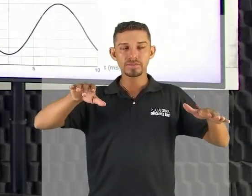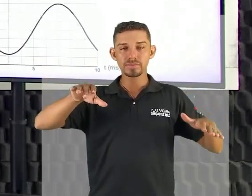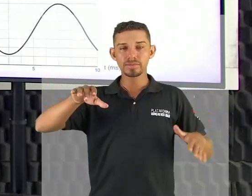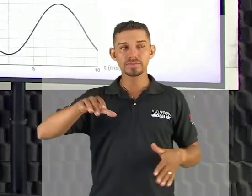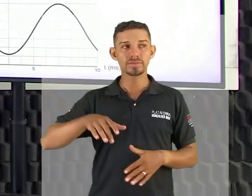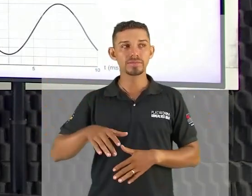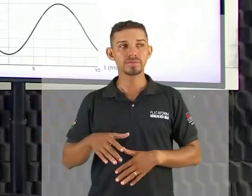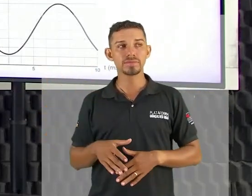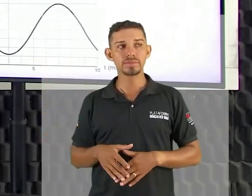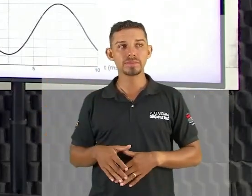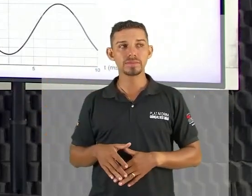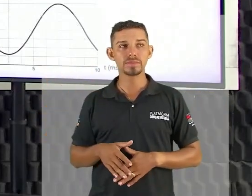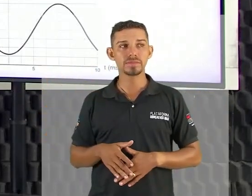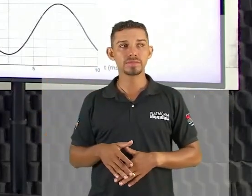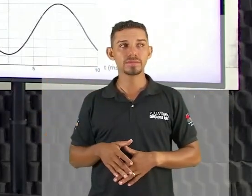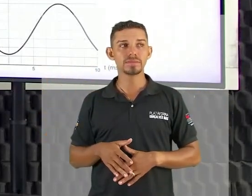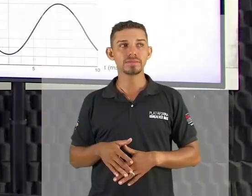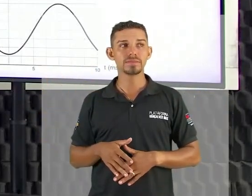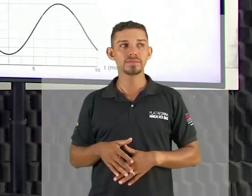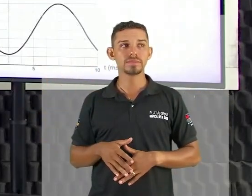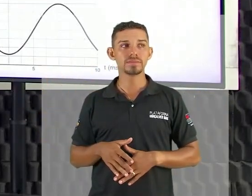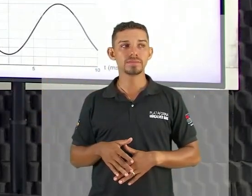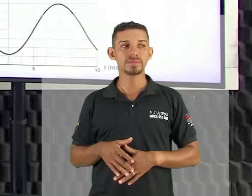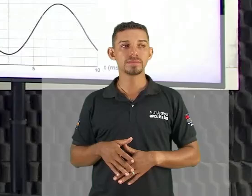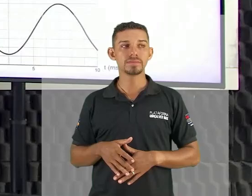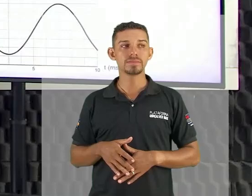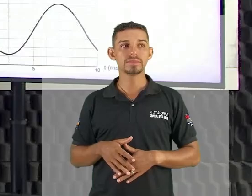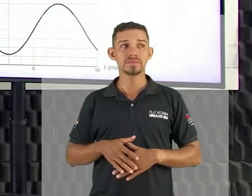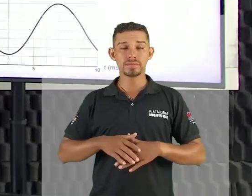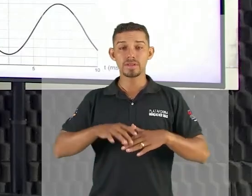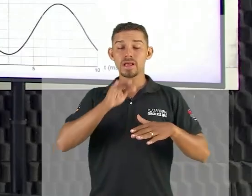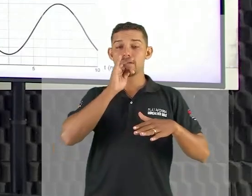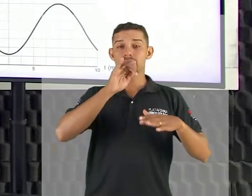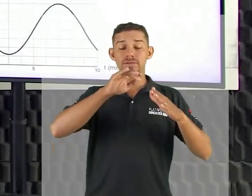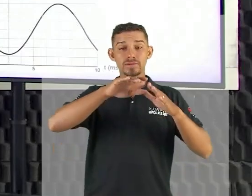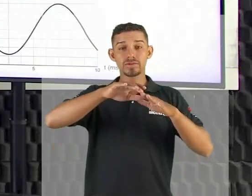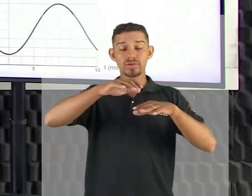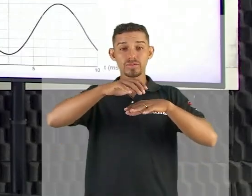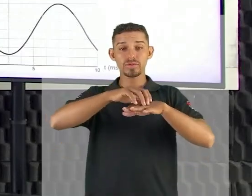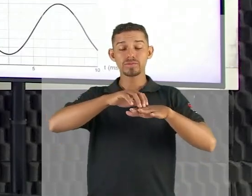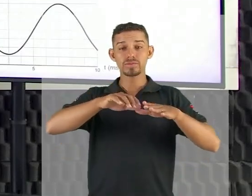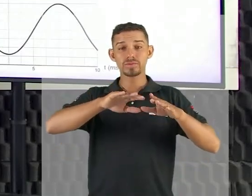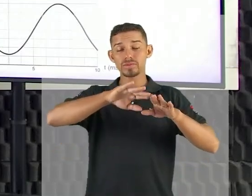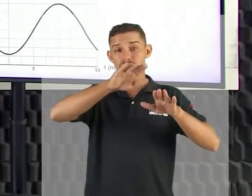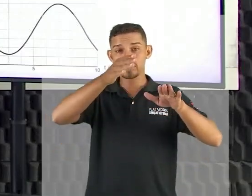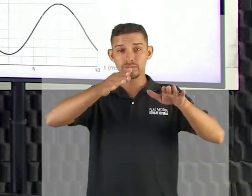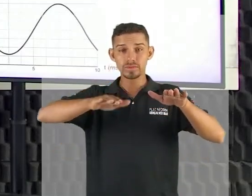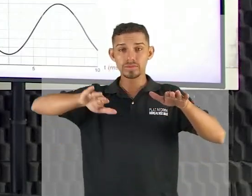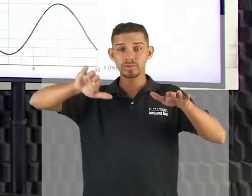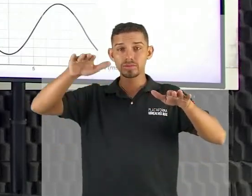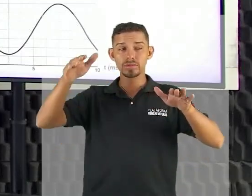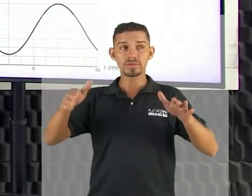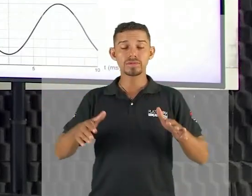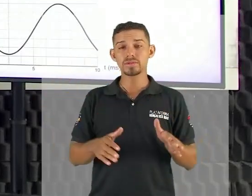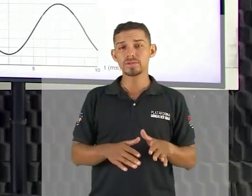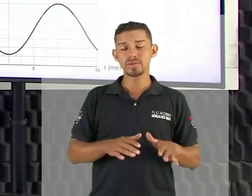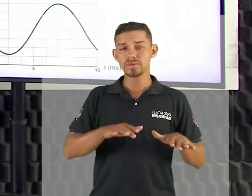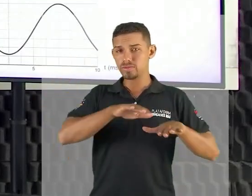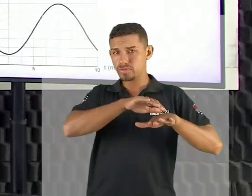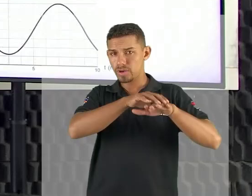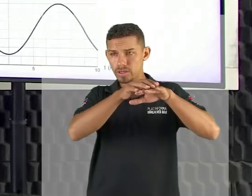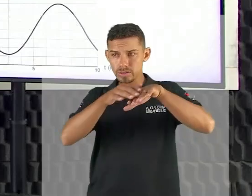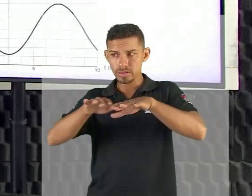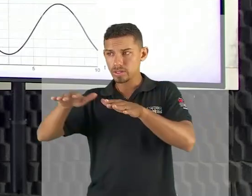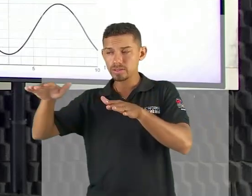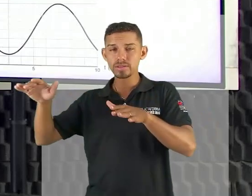a boia o pedacinho de isopor vai fazer esse isopor só subir e descer ah Joadson vai arrastar o isopor